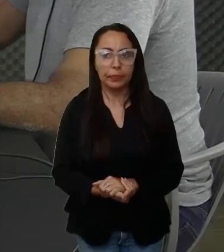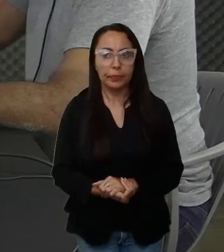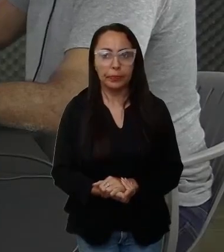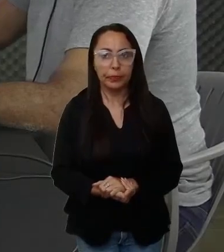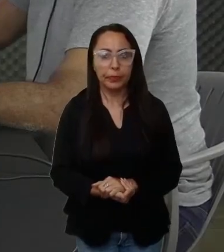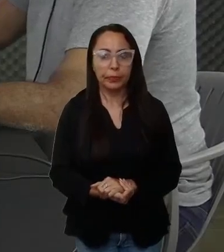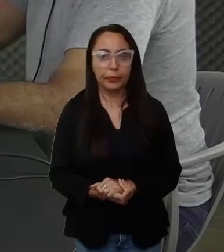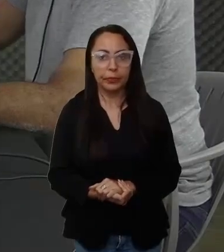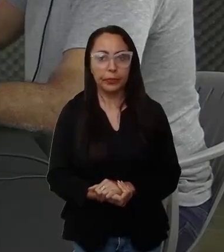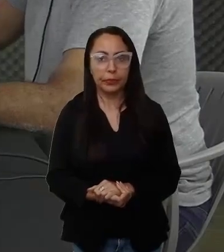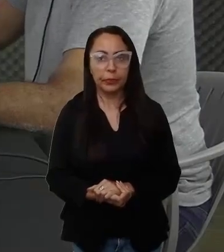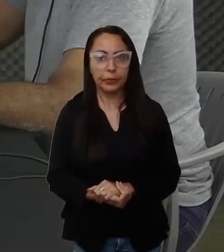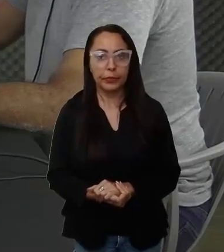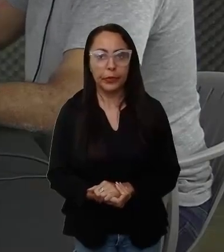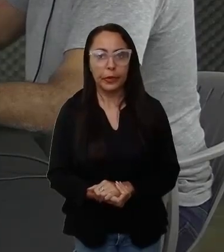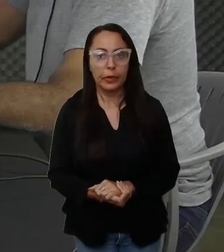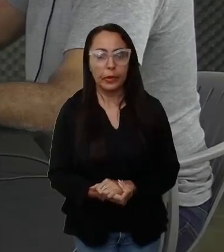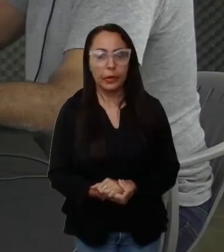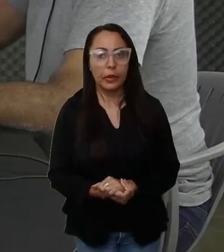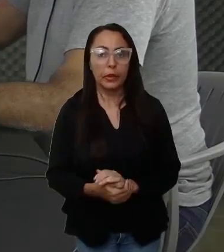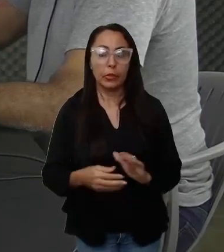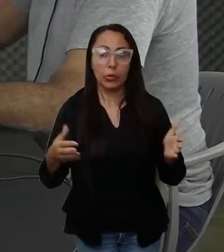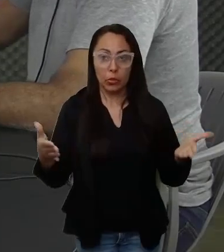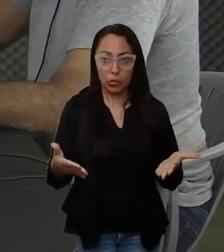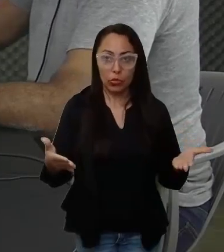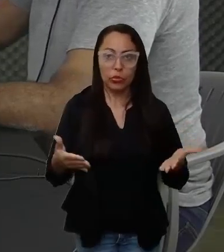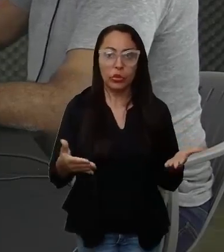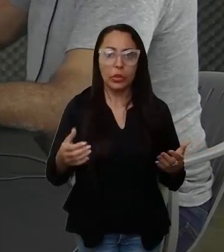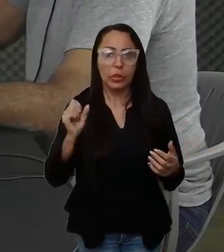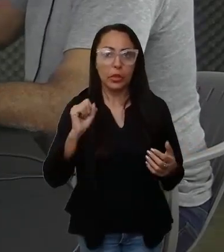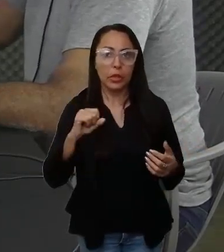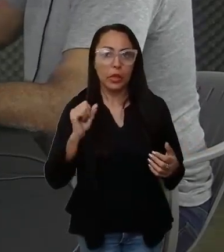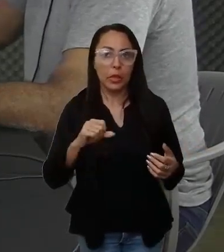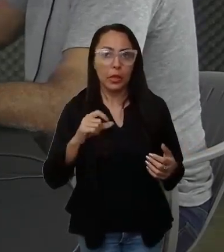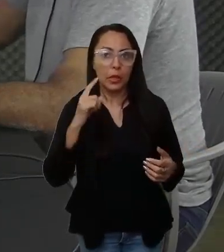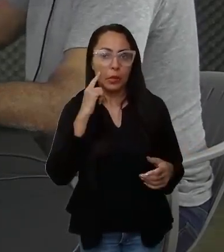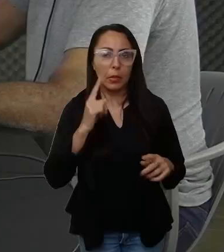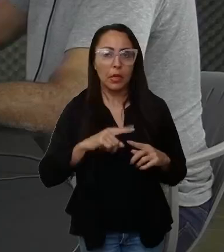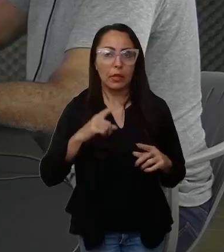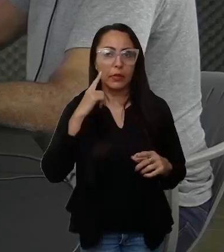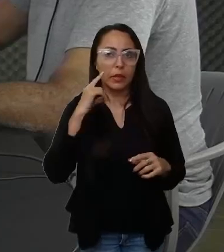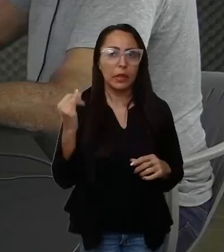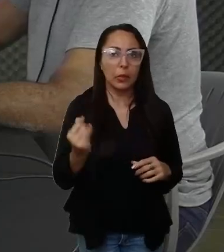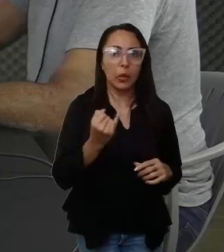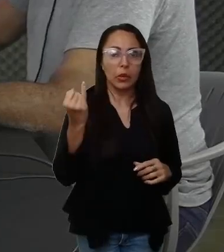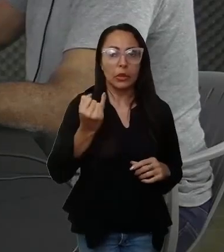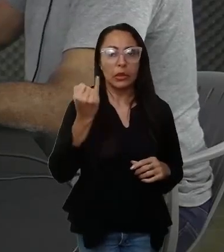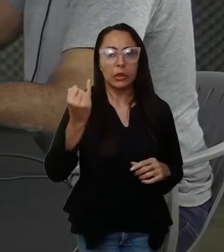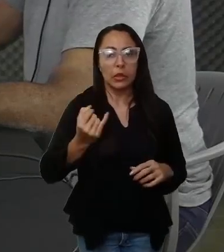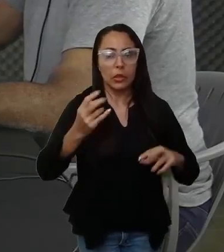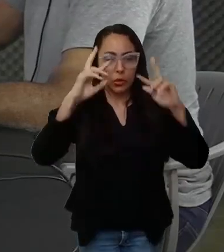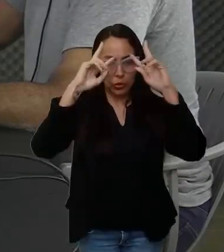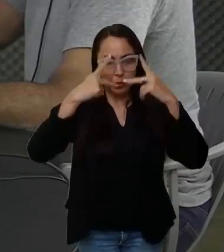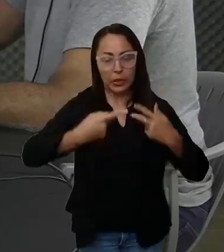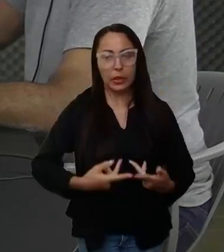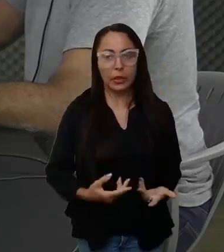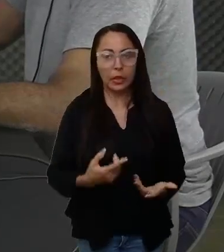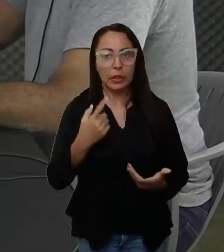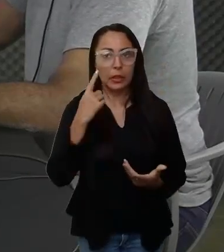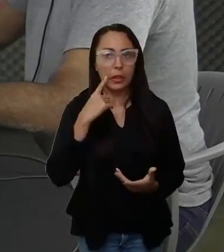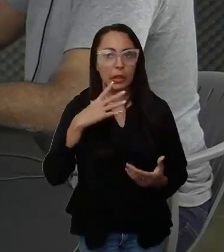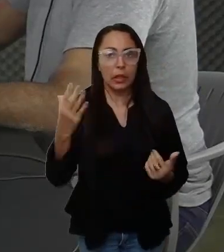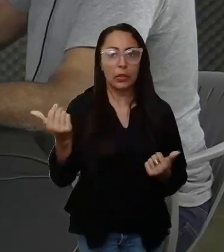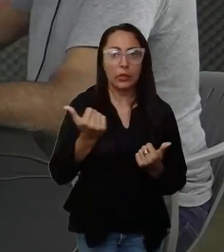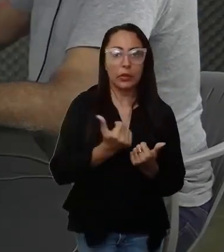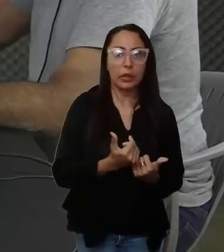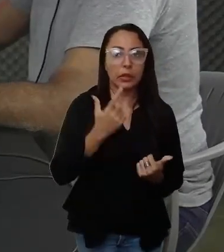na Covid. Então, hoje ela vem, mais uma vez, com seu papel humanitário de levar assistência àqueles que